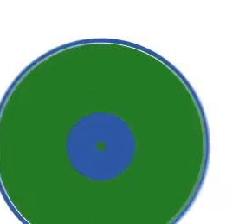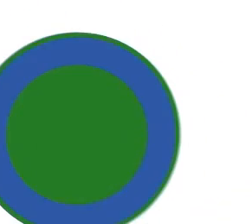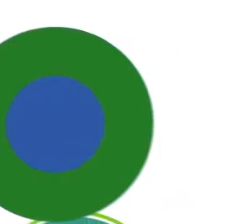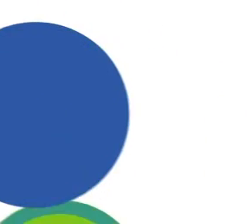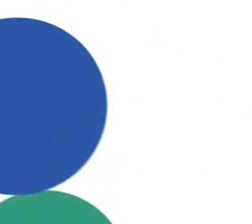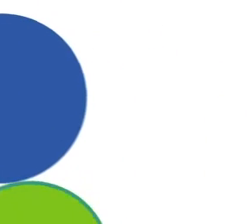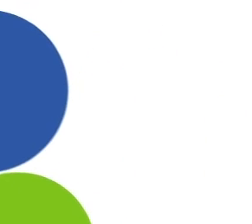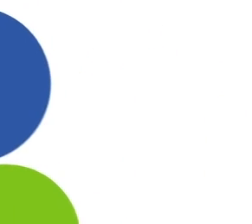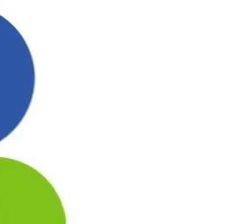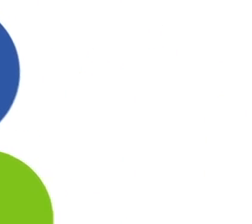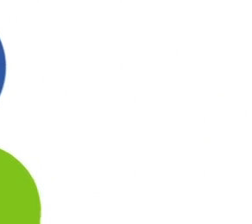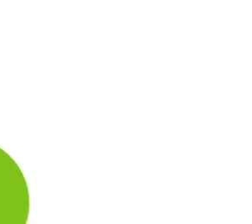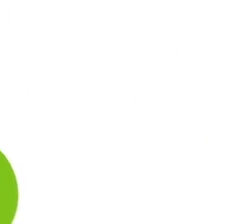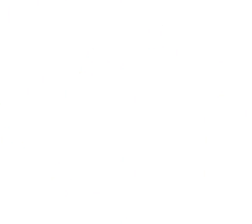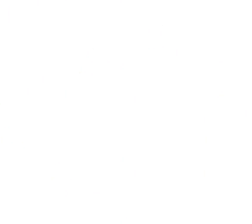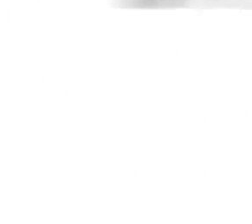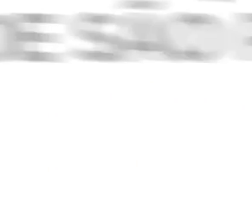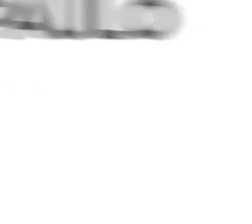Tchau.